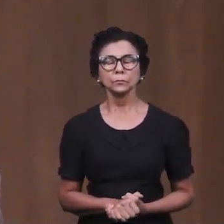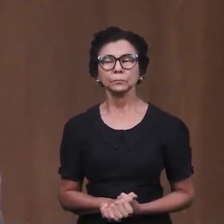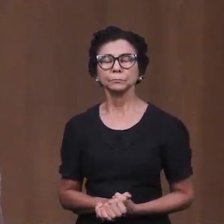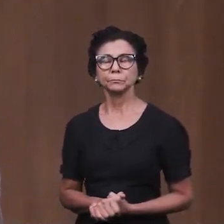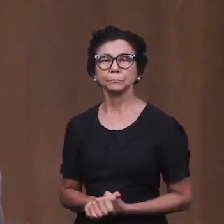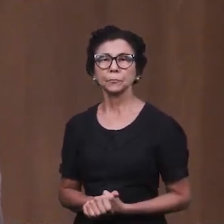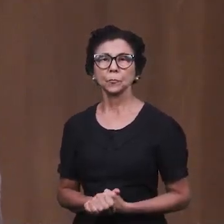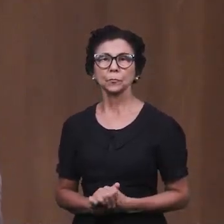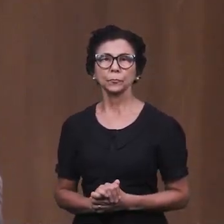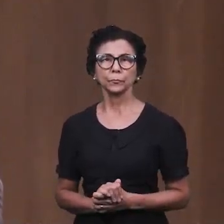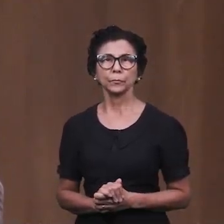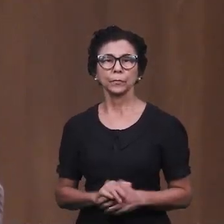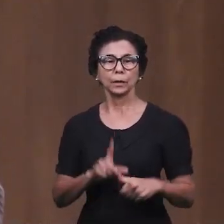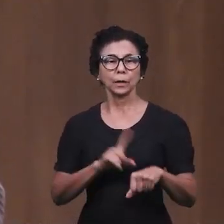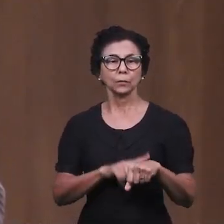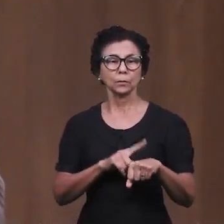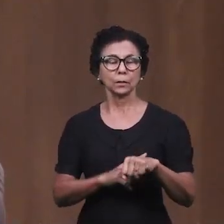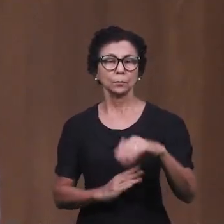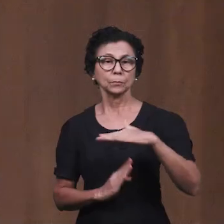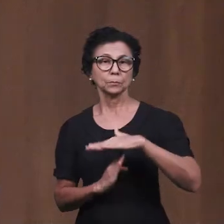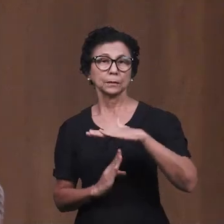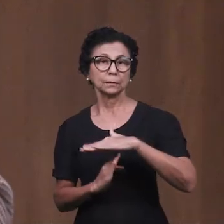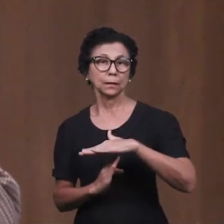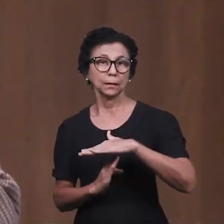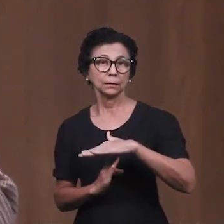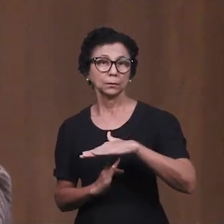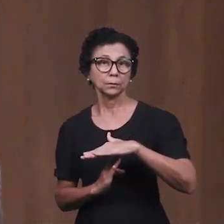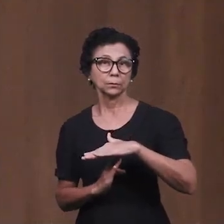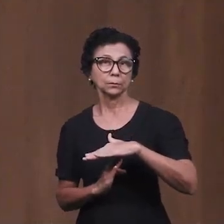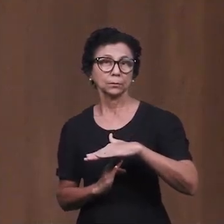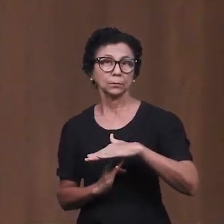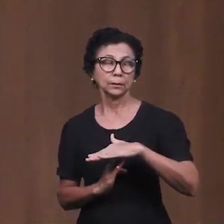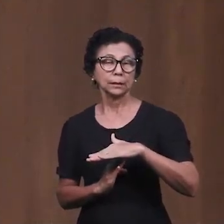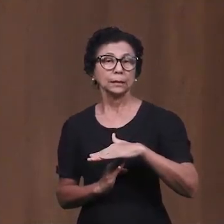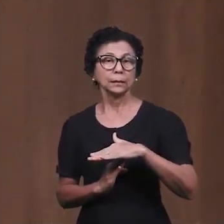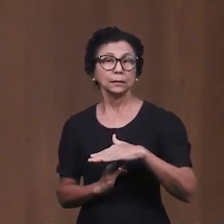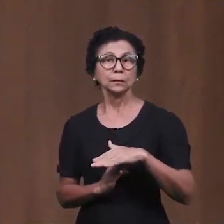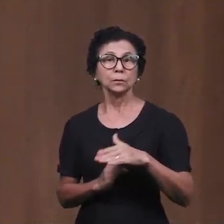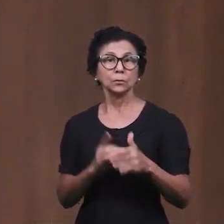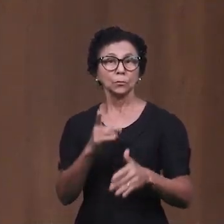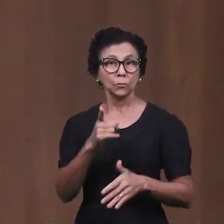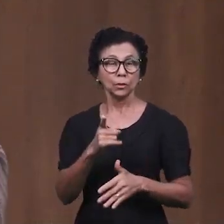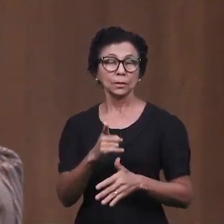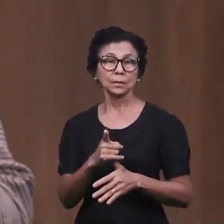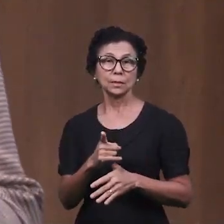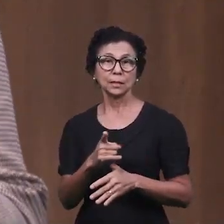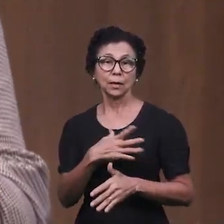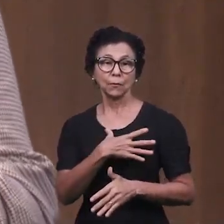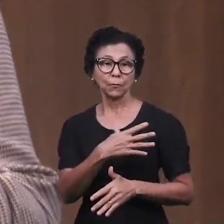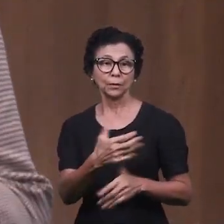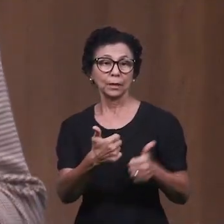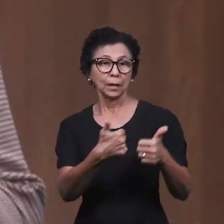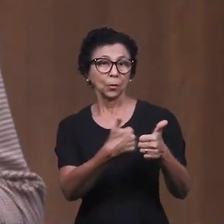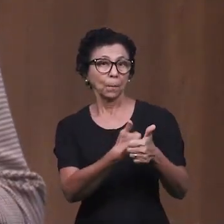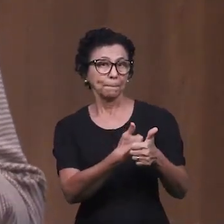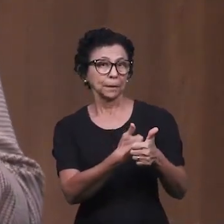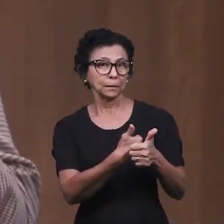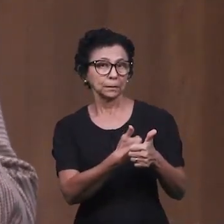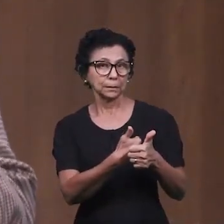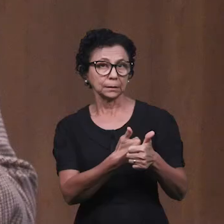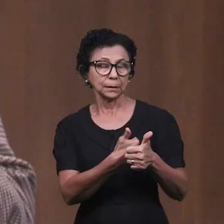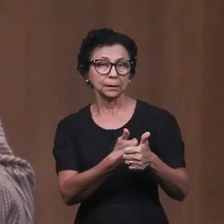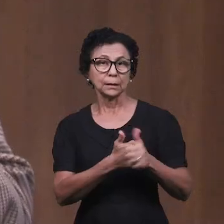o tempo, então assista uma TV com o seu filho. Não vá por um aparelho